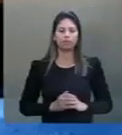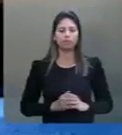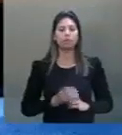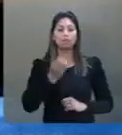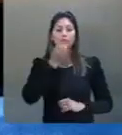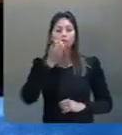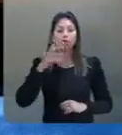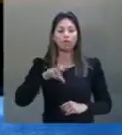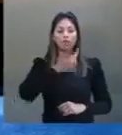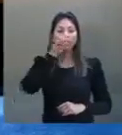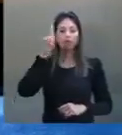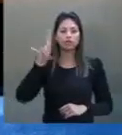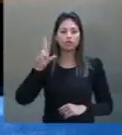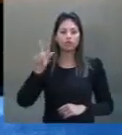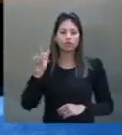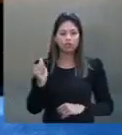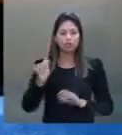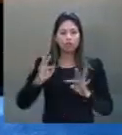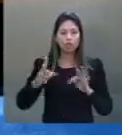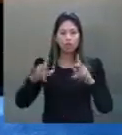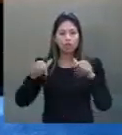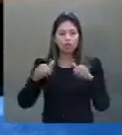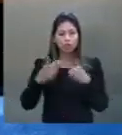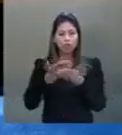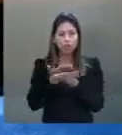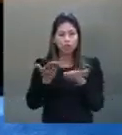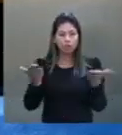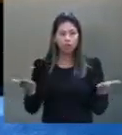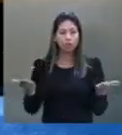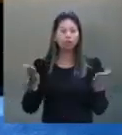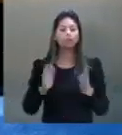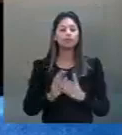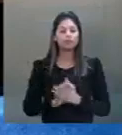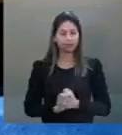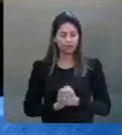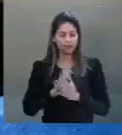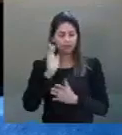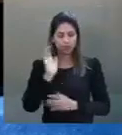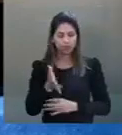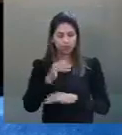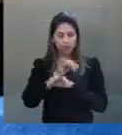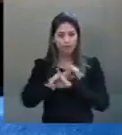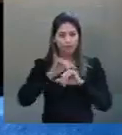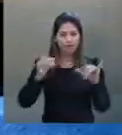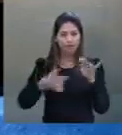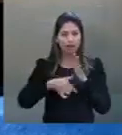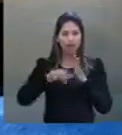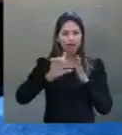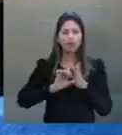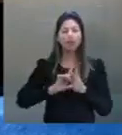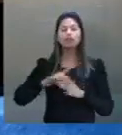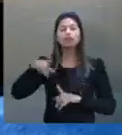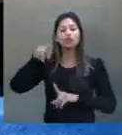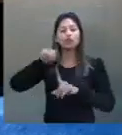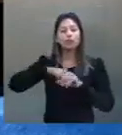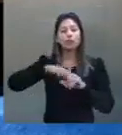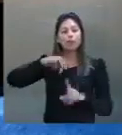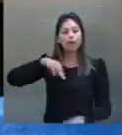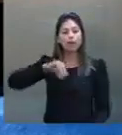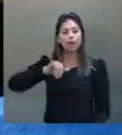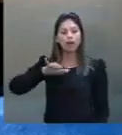Bom dia a todos e todas. Como eu disse na abertura, maio, mês das